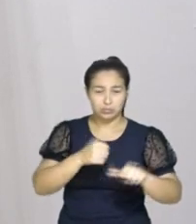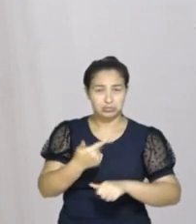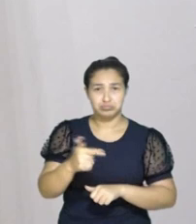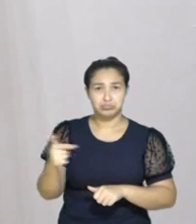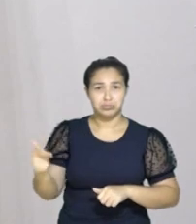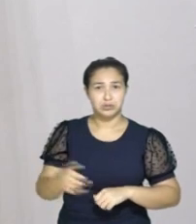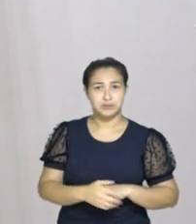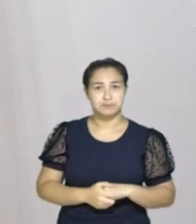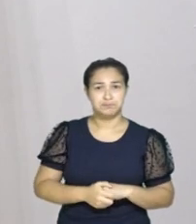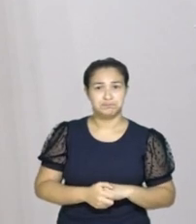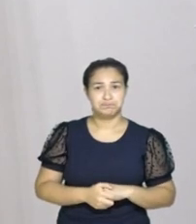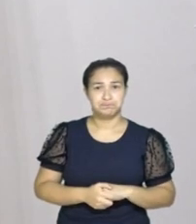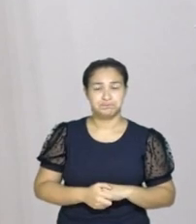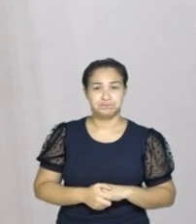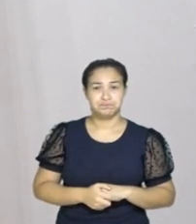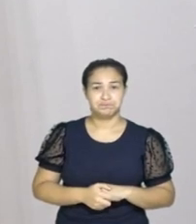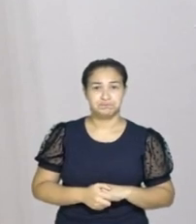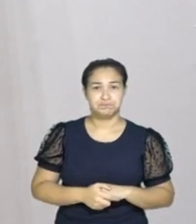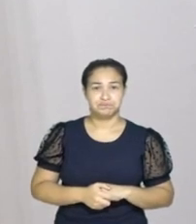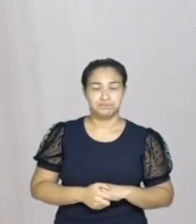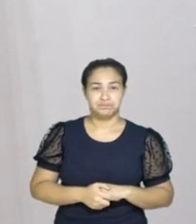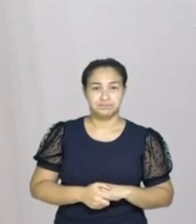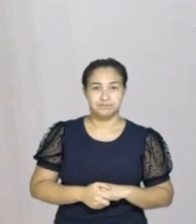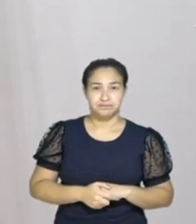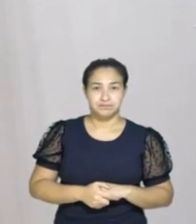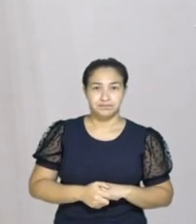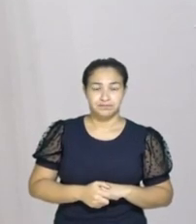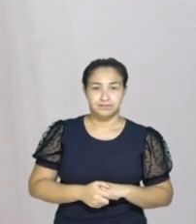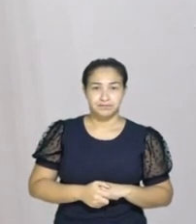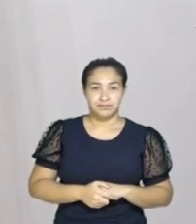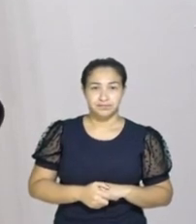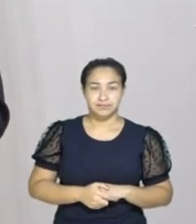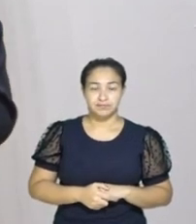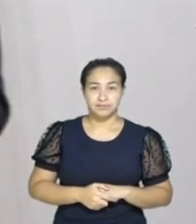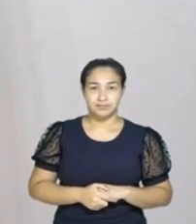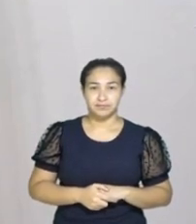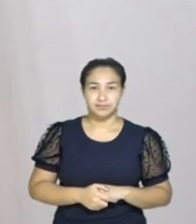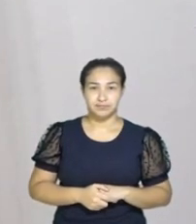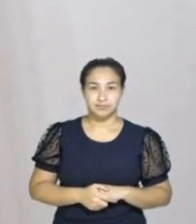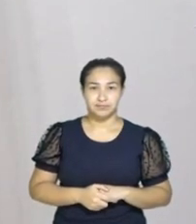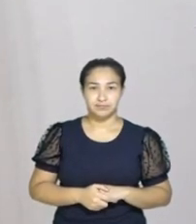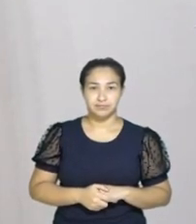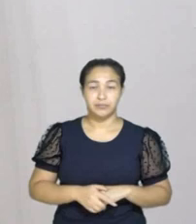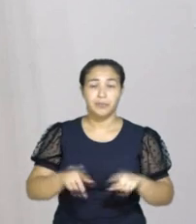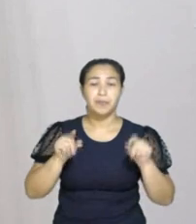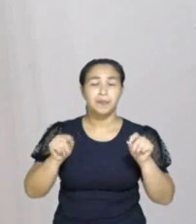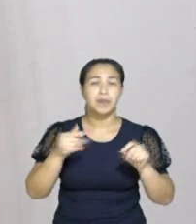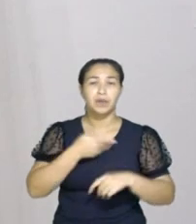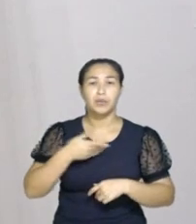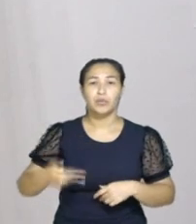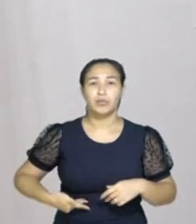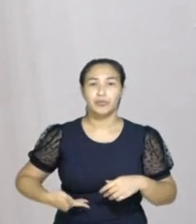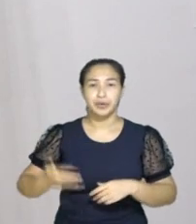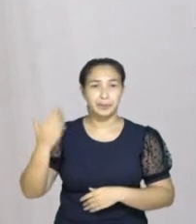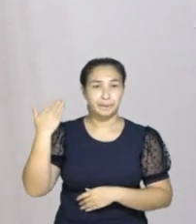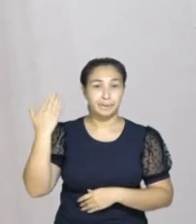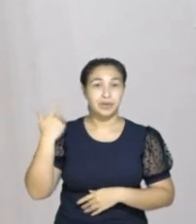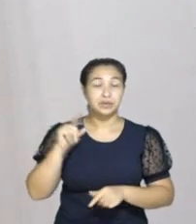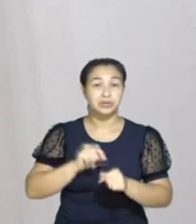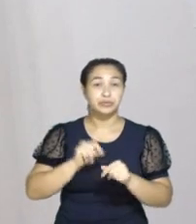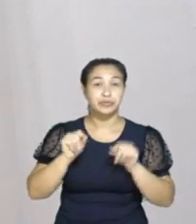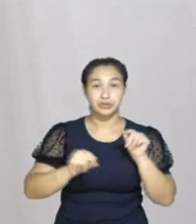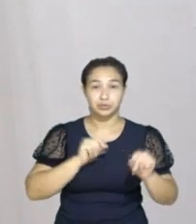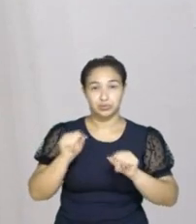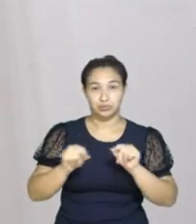texto não foram alteradas pelo texto e o que que o governo passado fez e